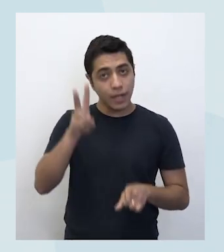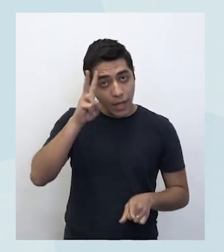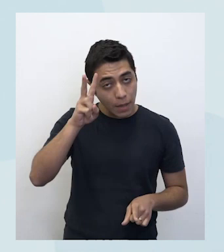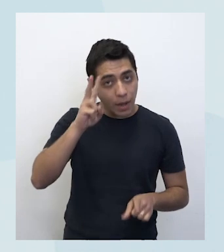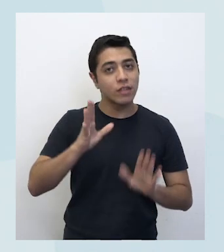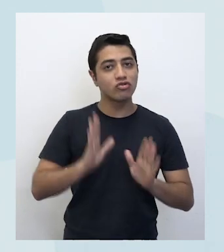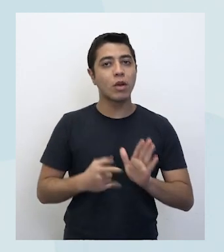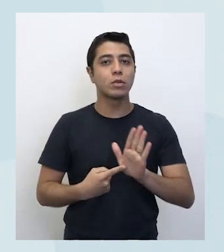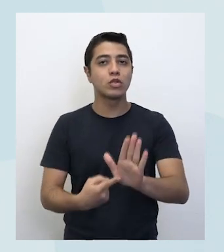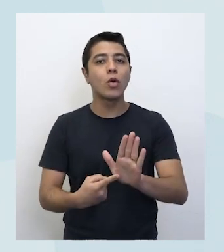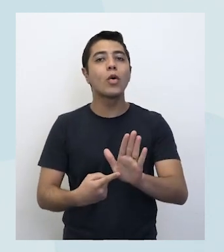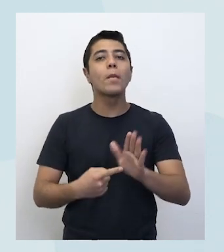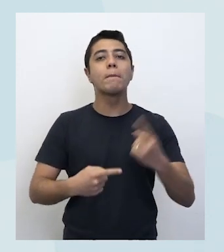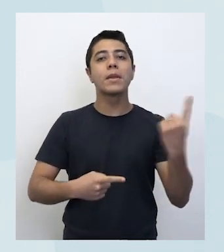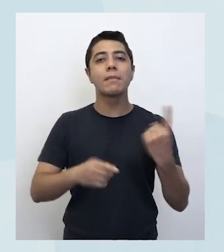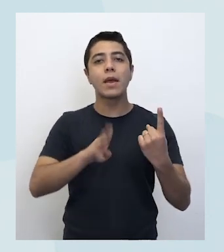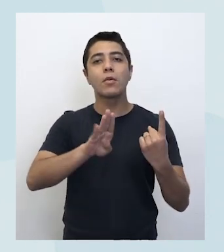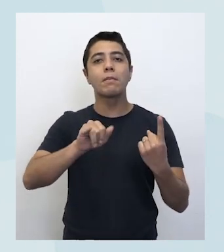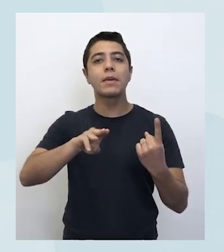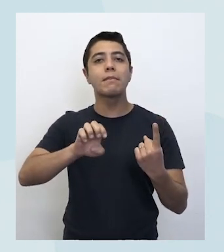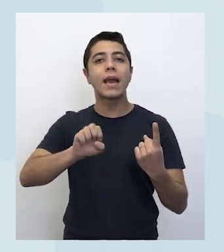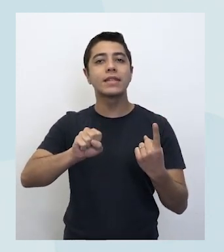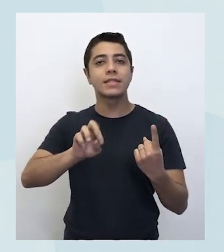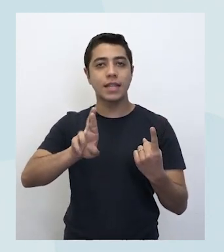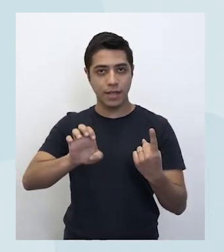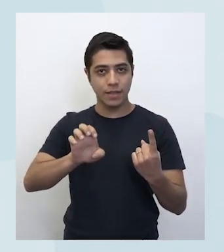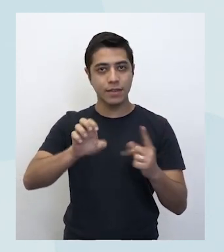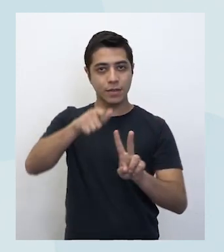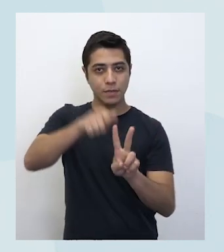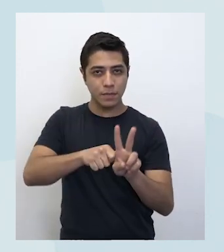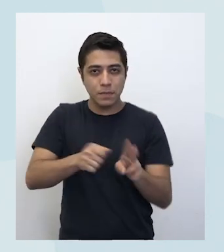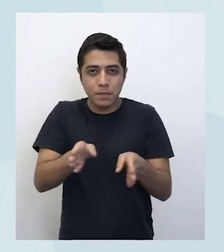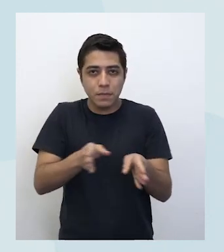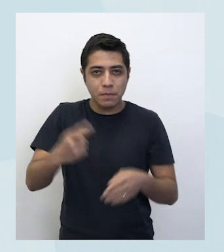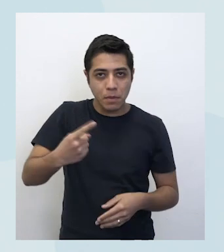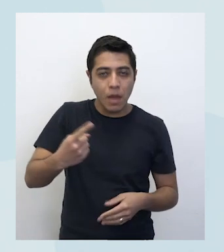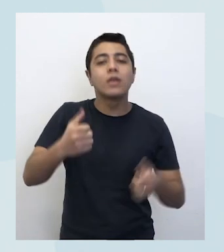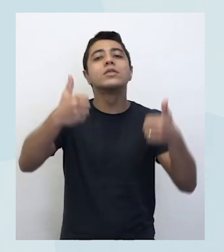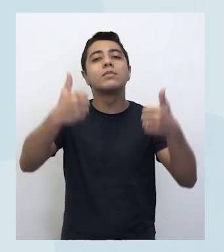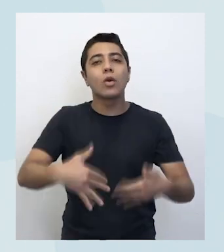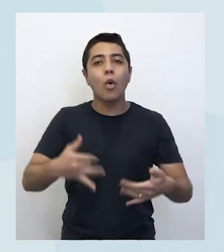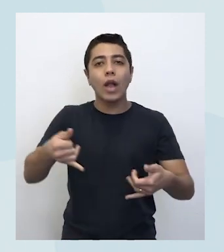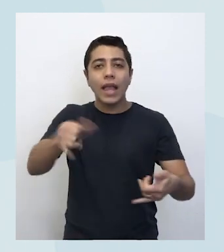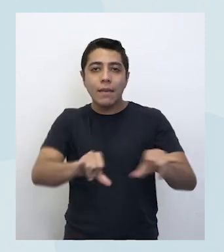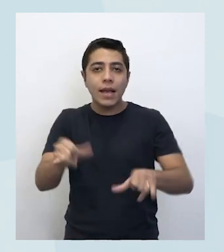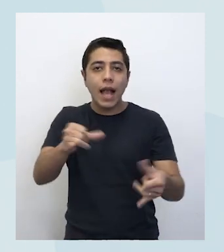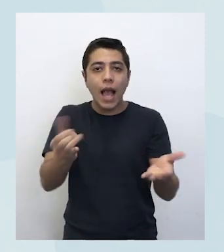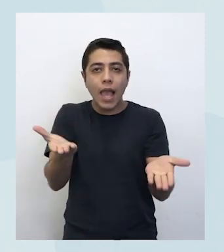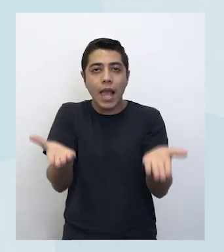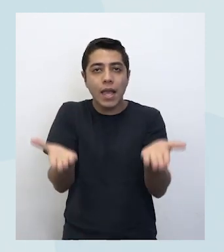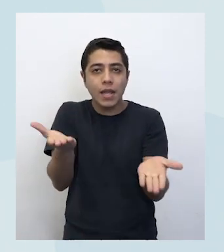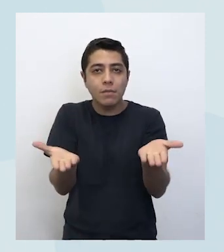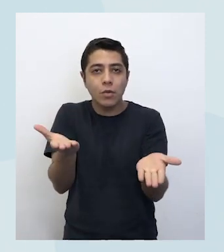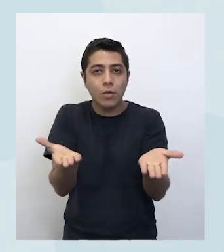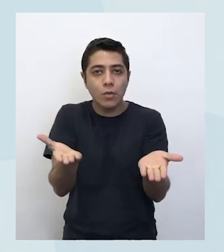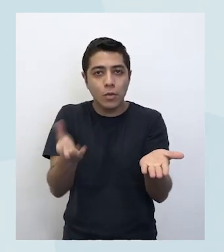é equilíbrio químico. O que é equilíbrio químico? É uma reação que pode ser reversível. Tanto pode ir